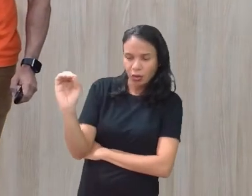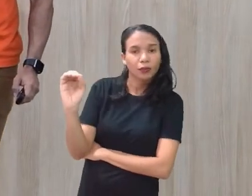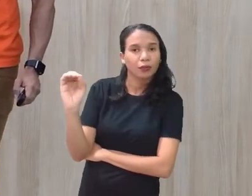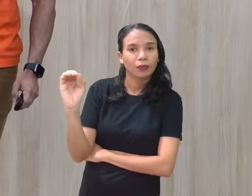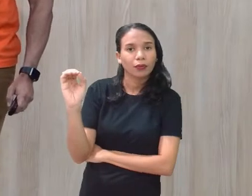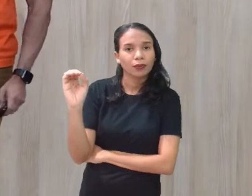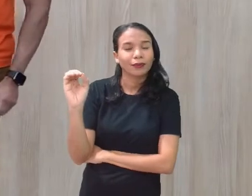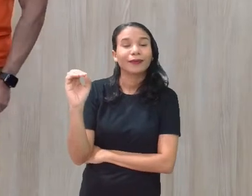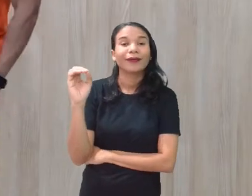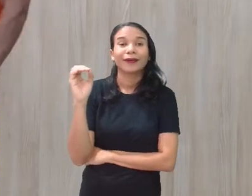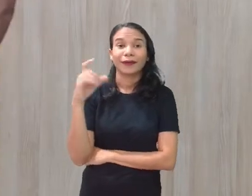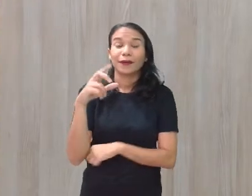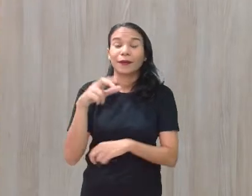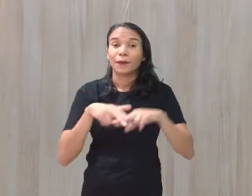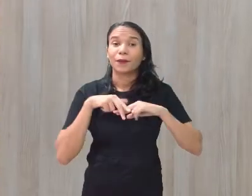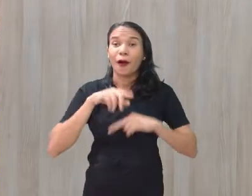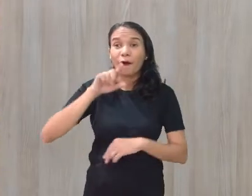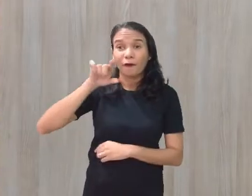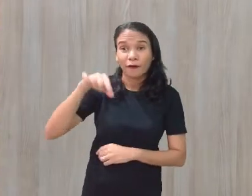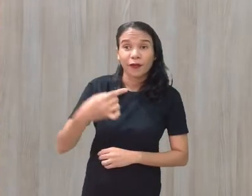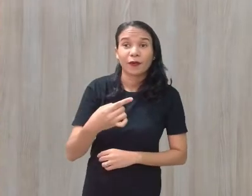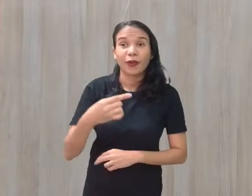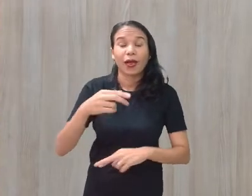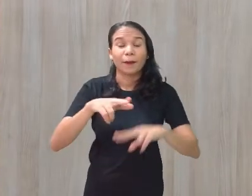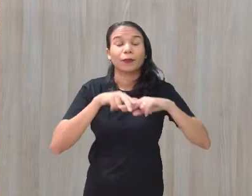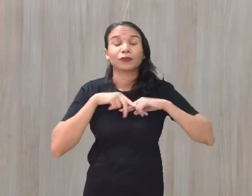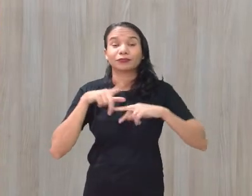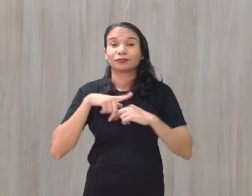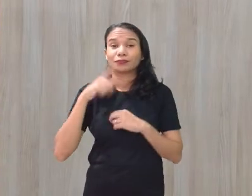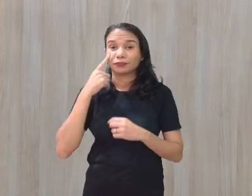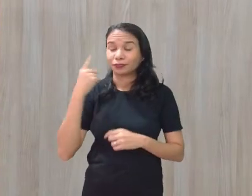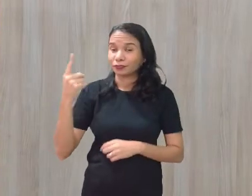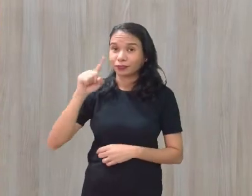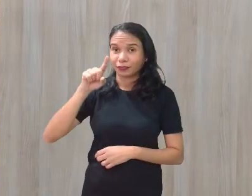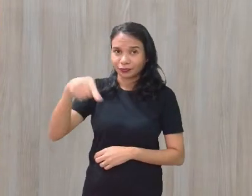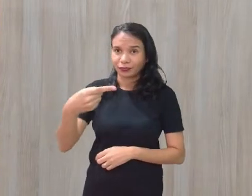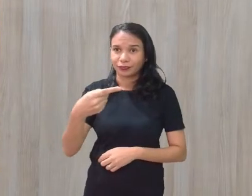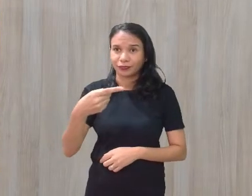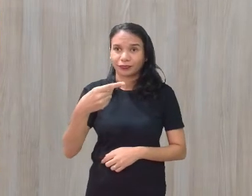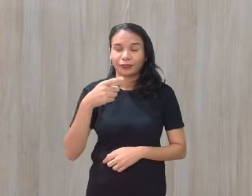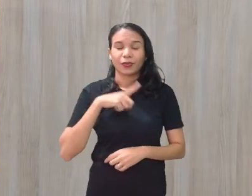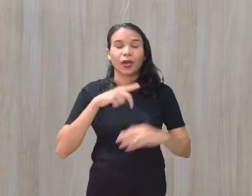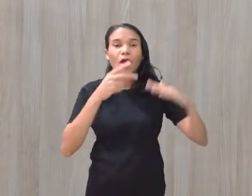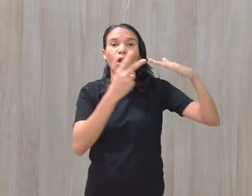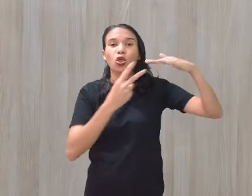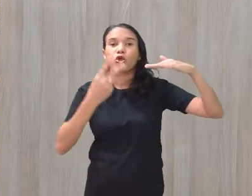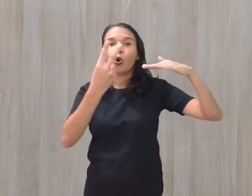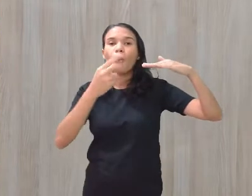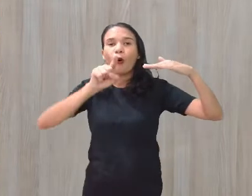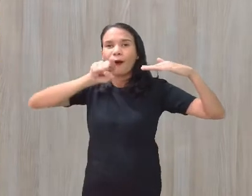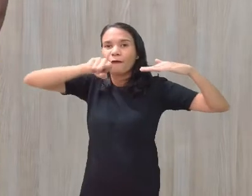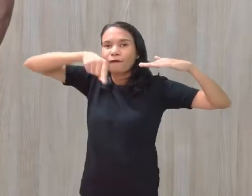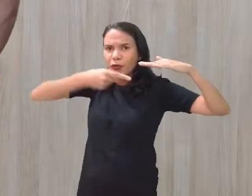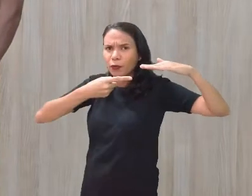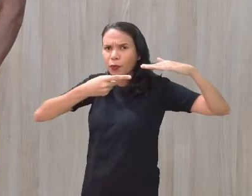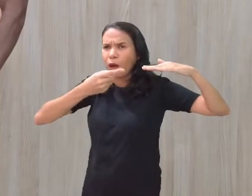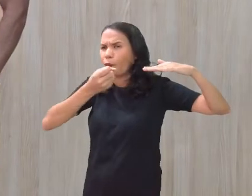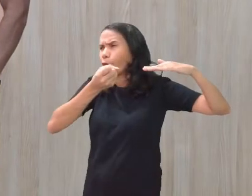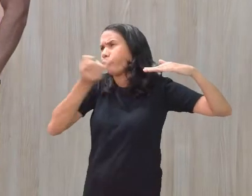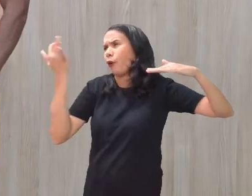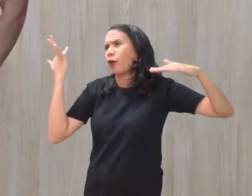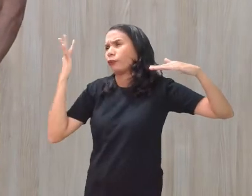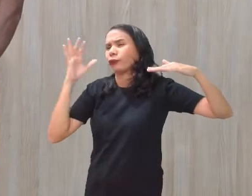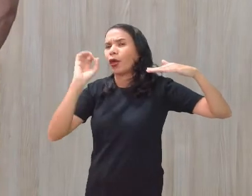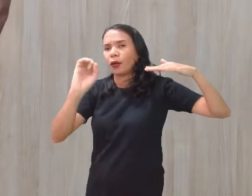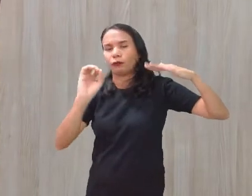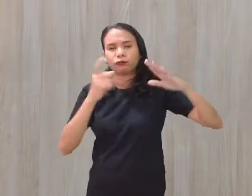2,00. Então, a vírgula, nesse caso, ela está aqui, ó, certo? 2, e pode colocar quantos zeros você